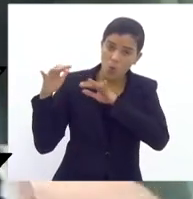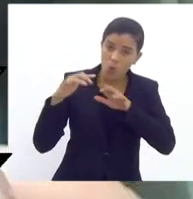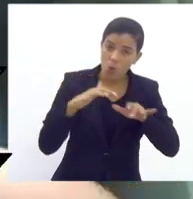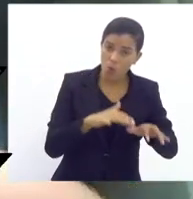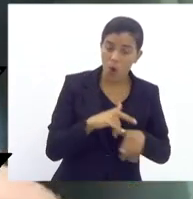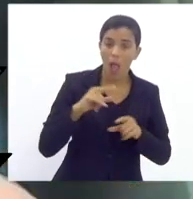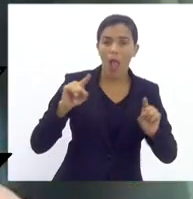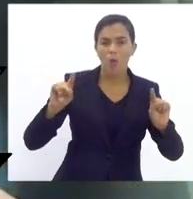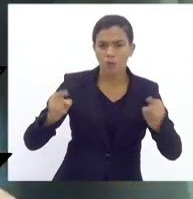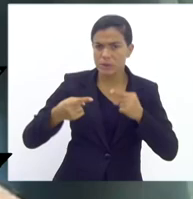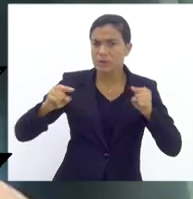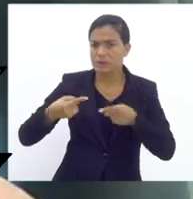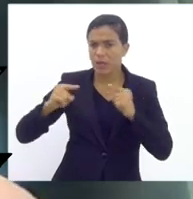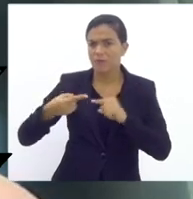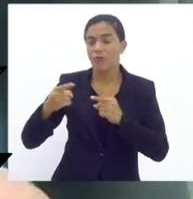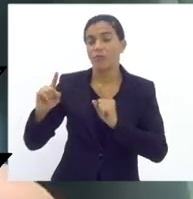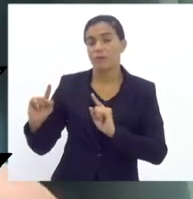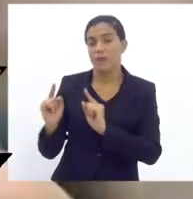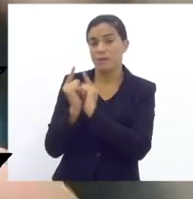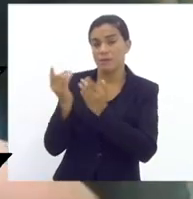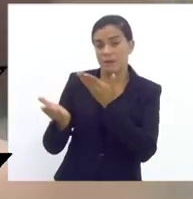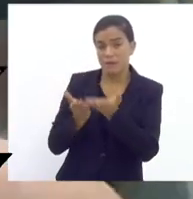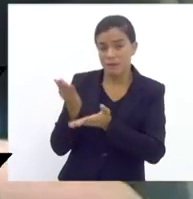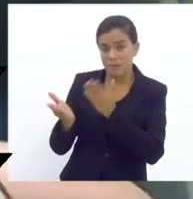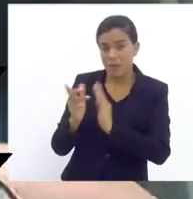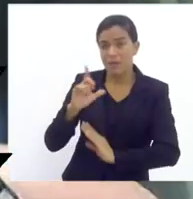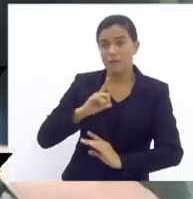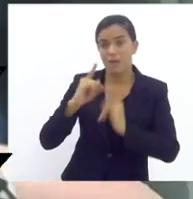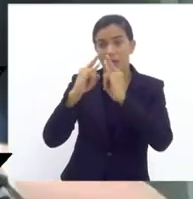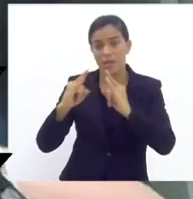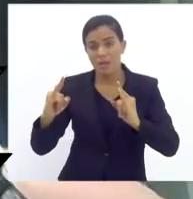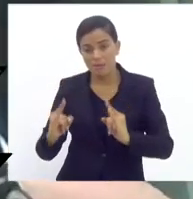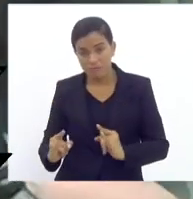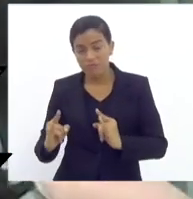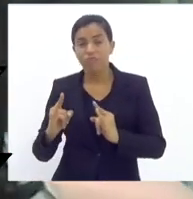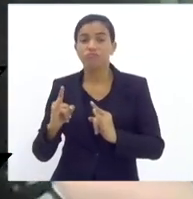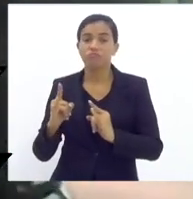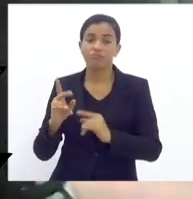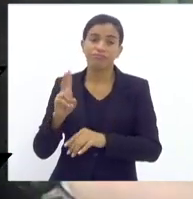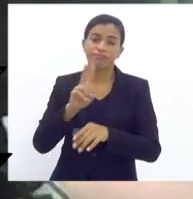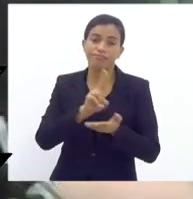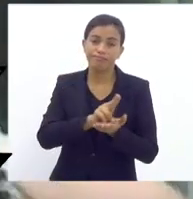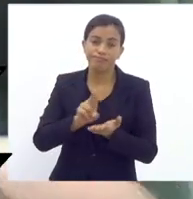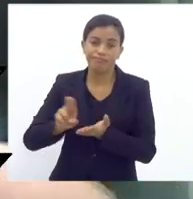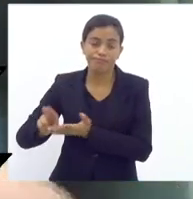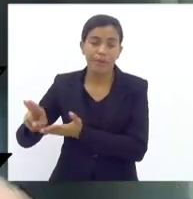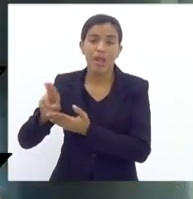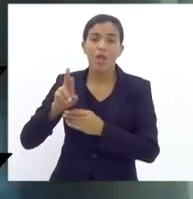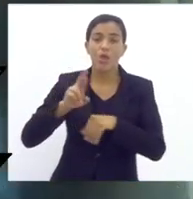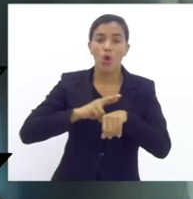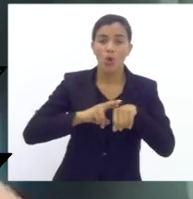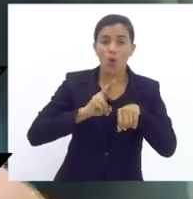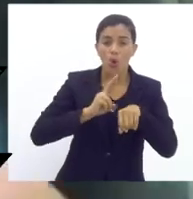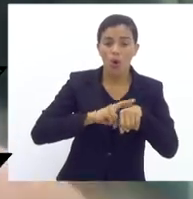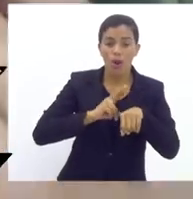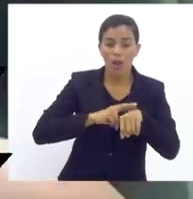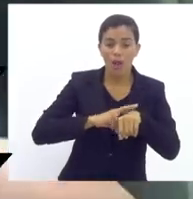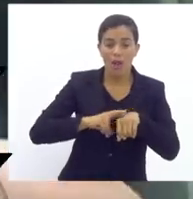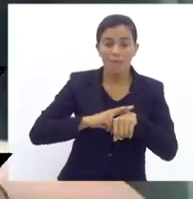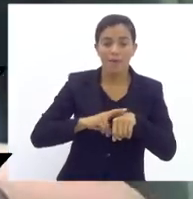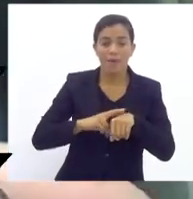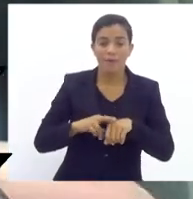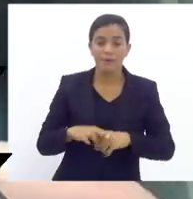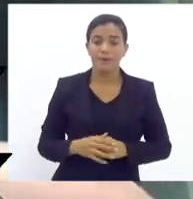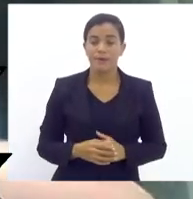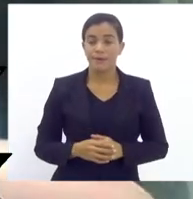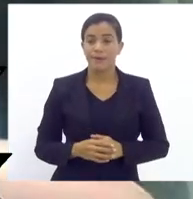né de atendimento essa população nós temos abrigos de gestão Federal em Roraima né que já conta com mais de 7